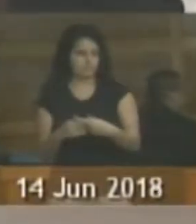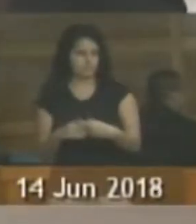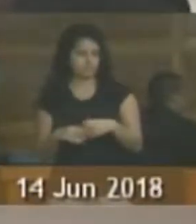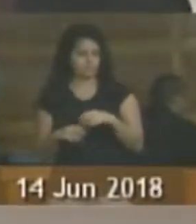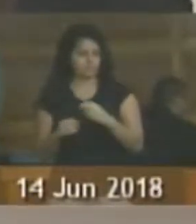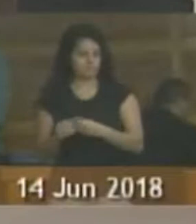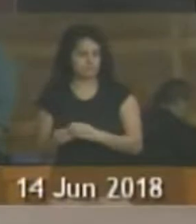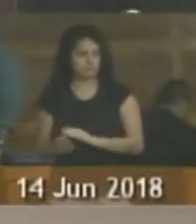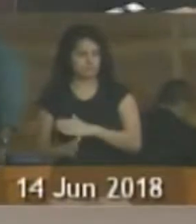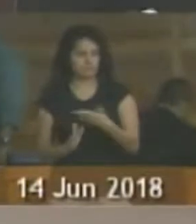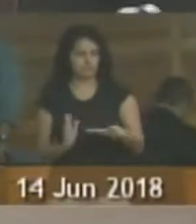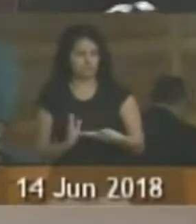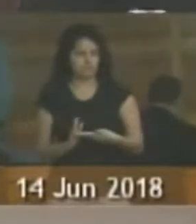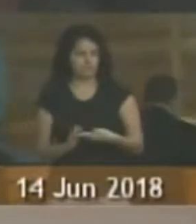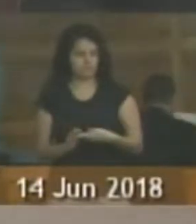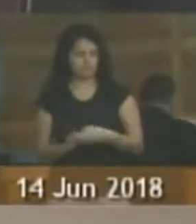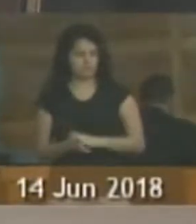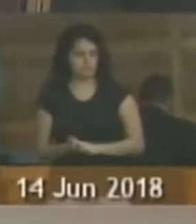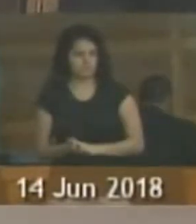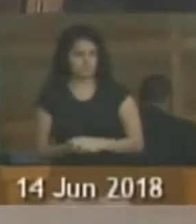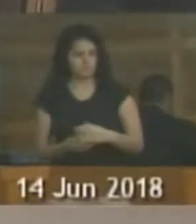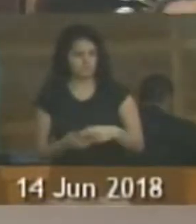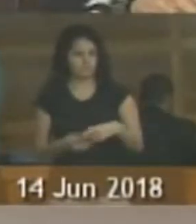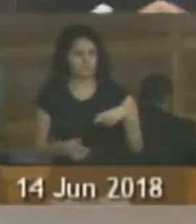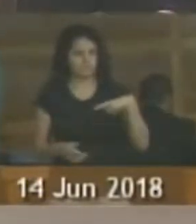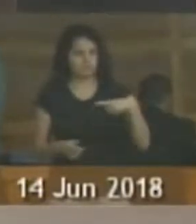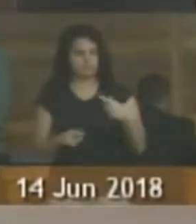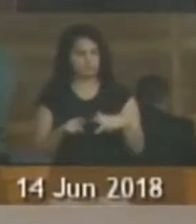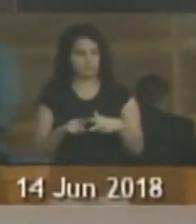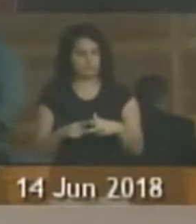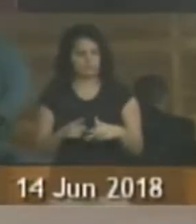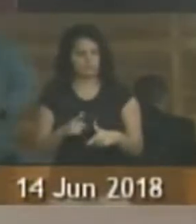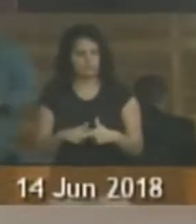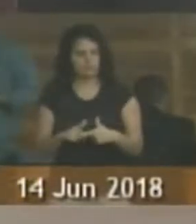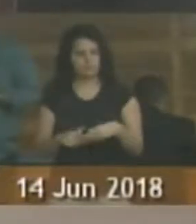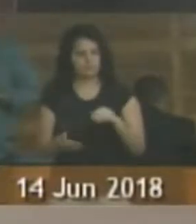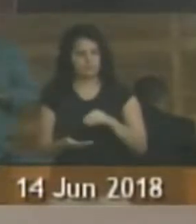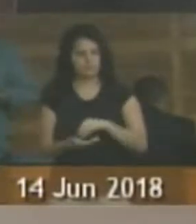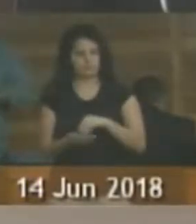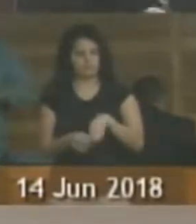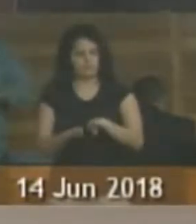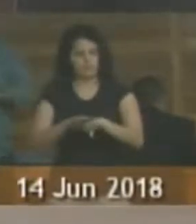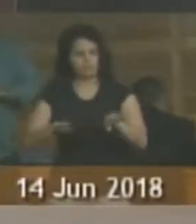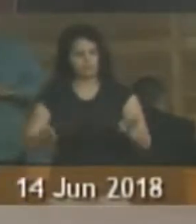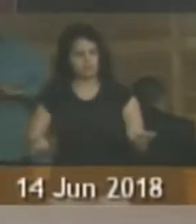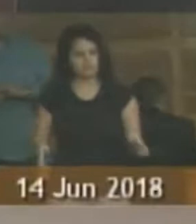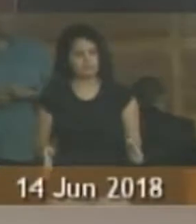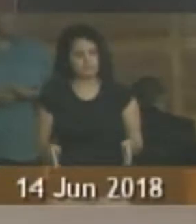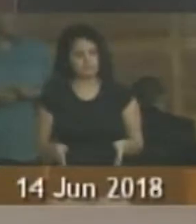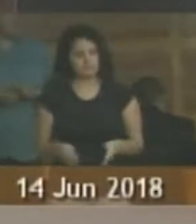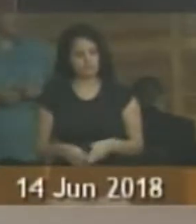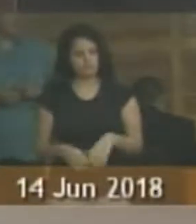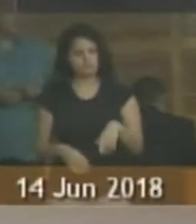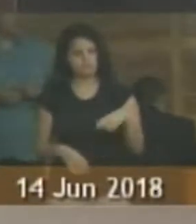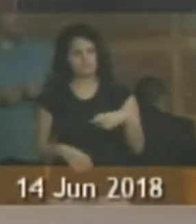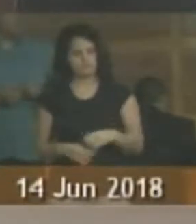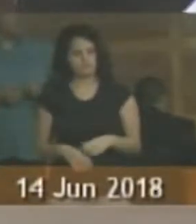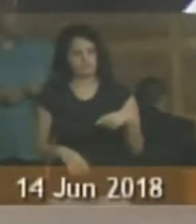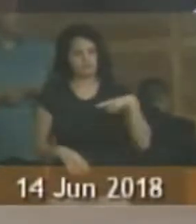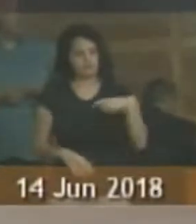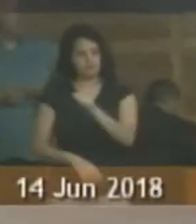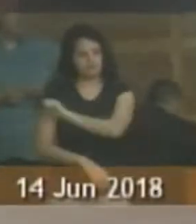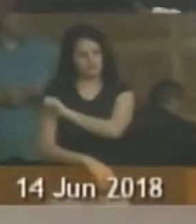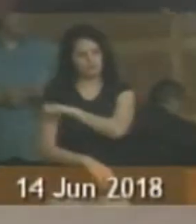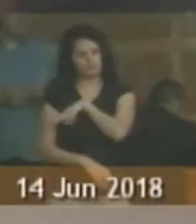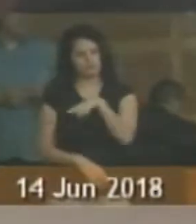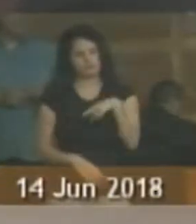tempo não tinha fechadura nas portas, tem problema de duas salas de aula que falta mesas para que as salas funcionem, então tem alunos sem estudar por falta de